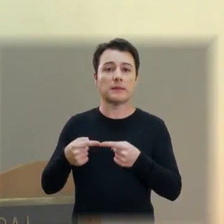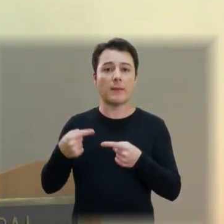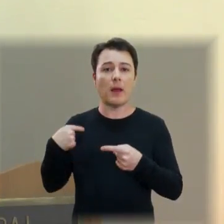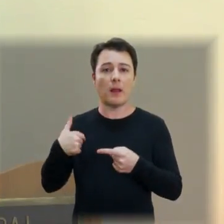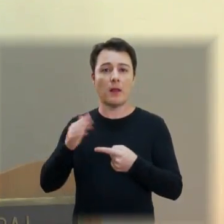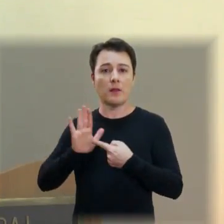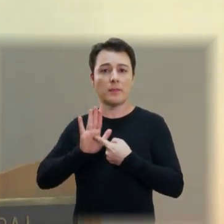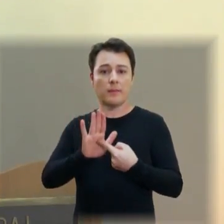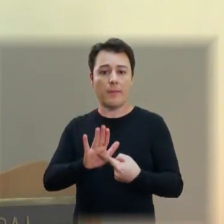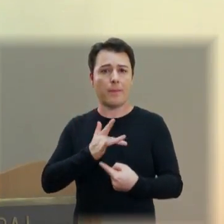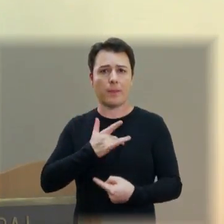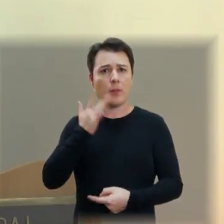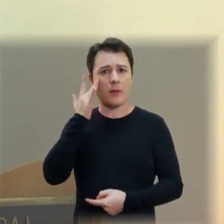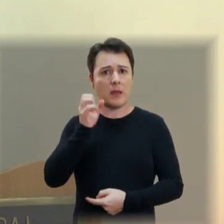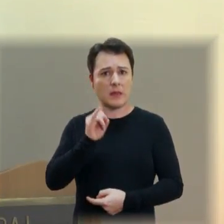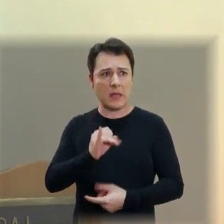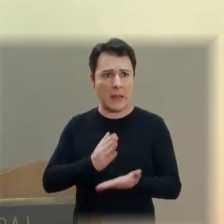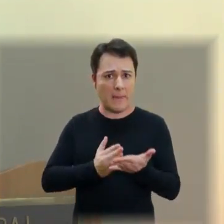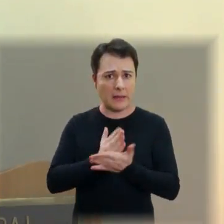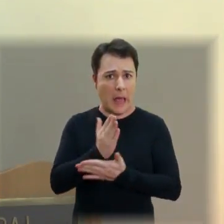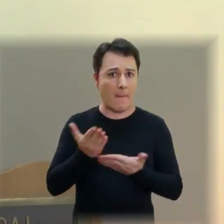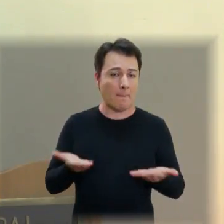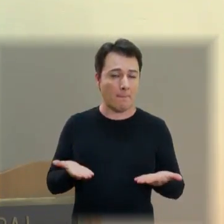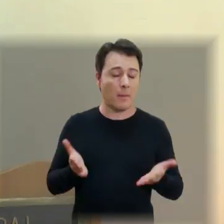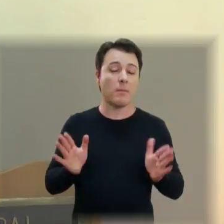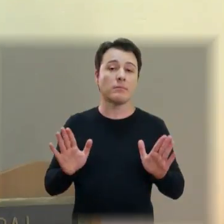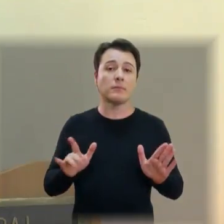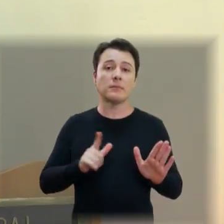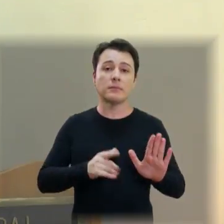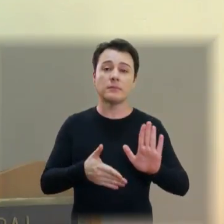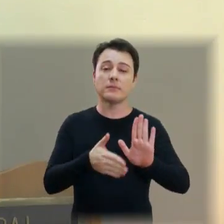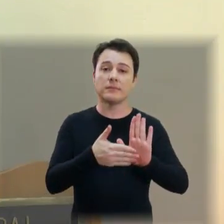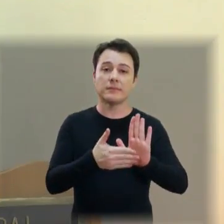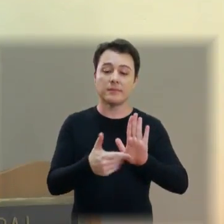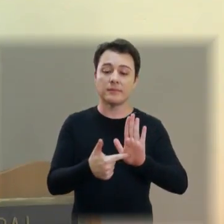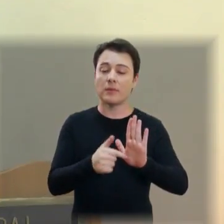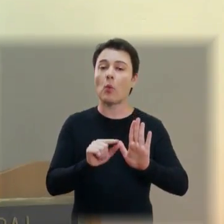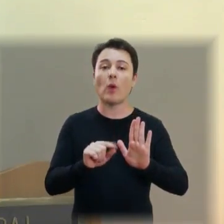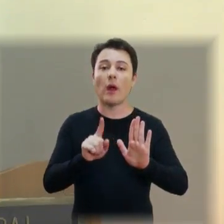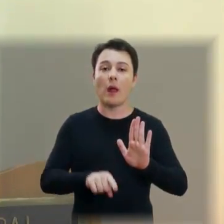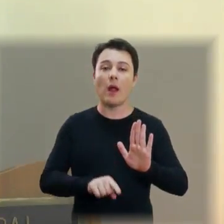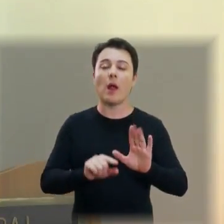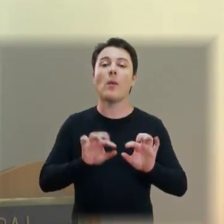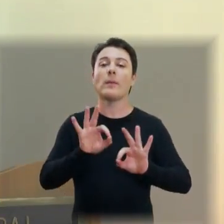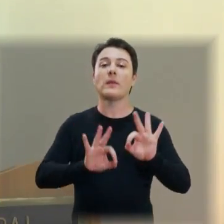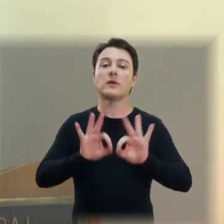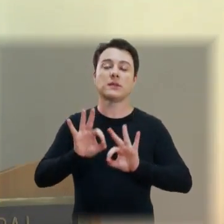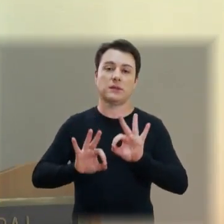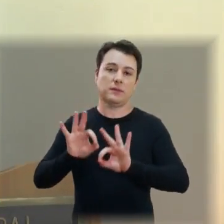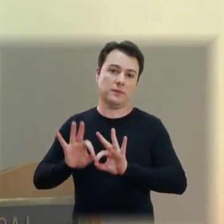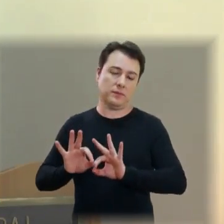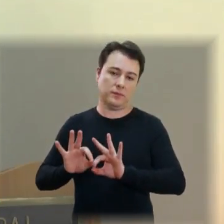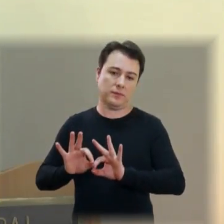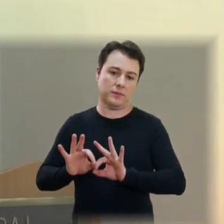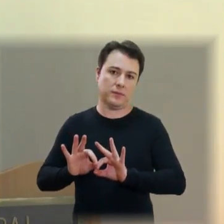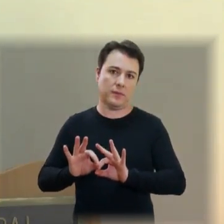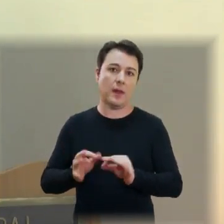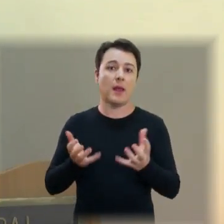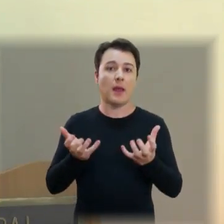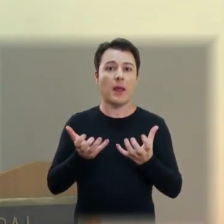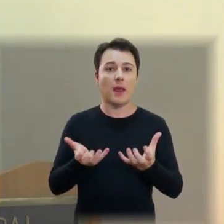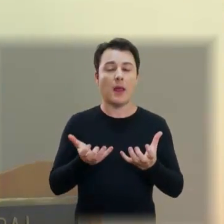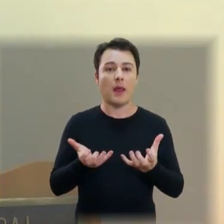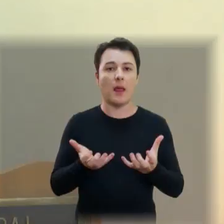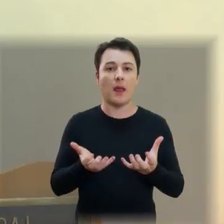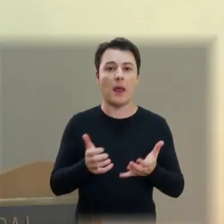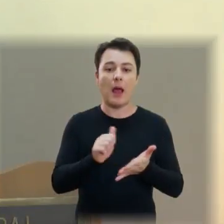não sabemos se avançará ou não, uma propositura em um projeto que busca a retomada das